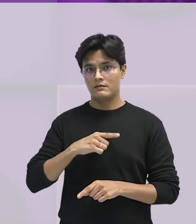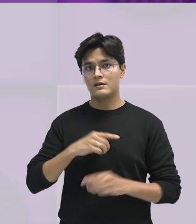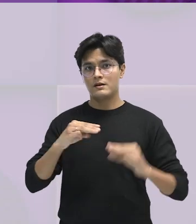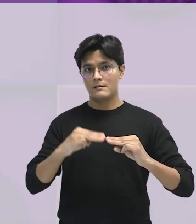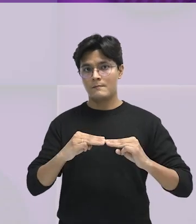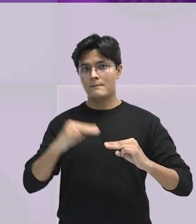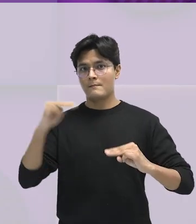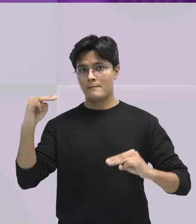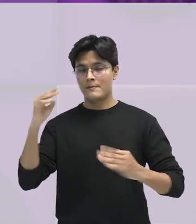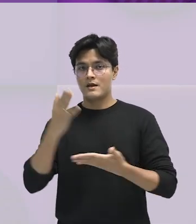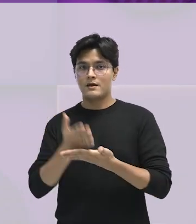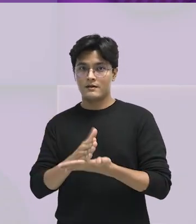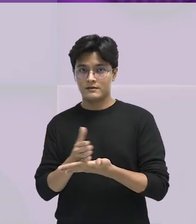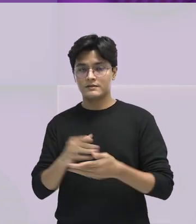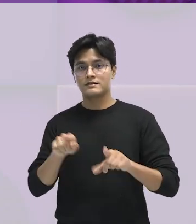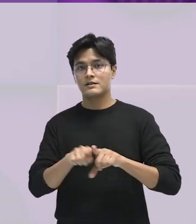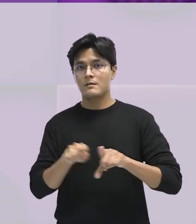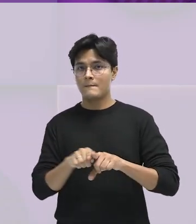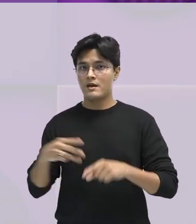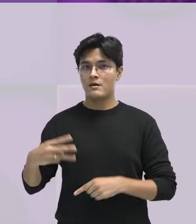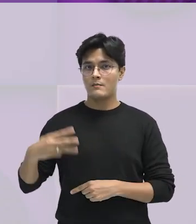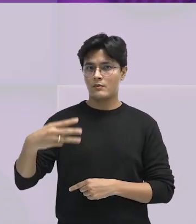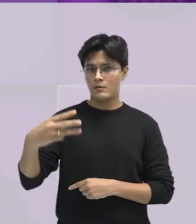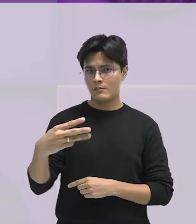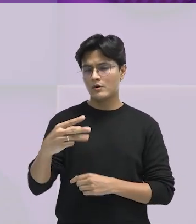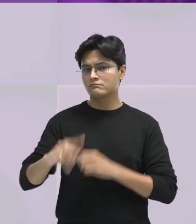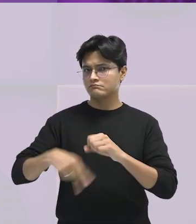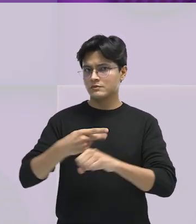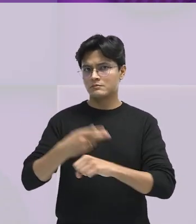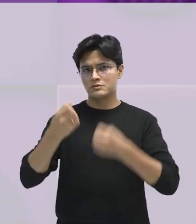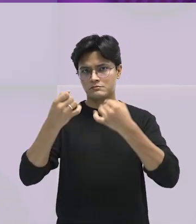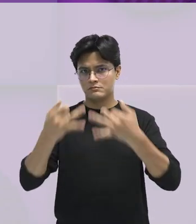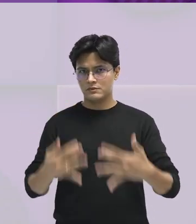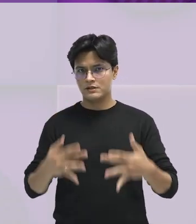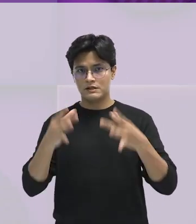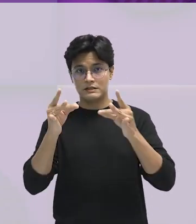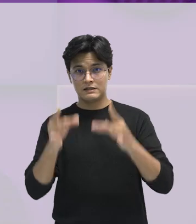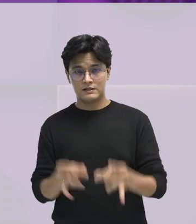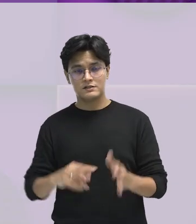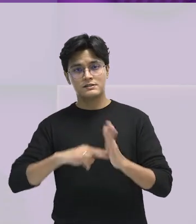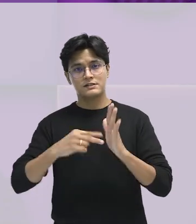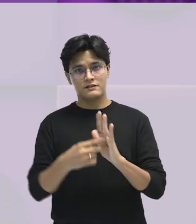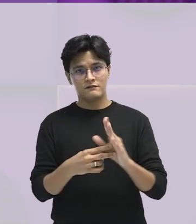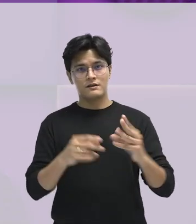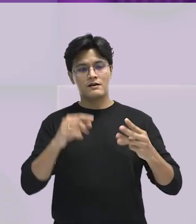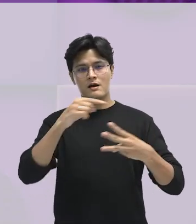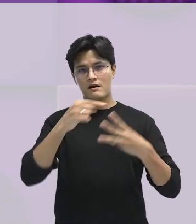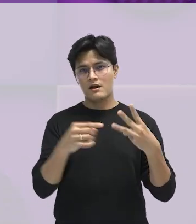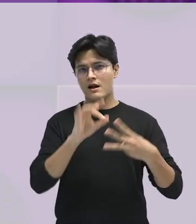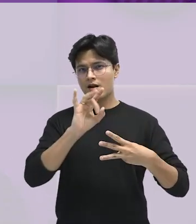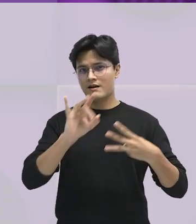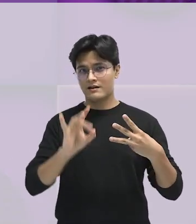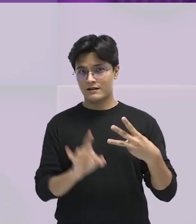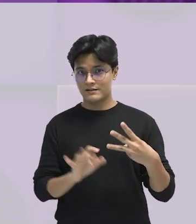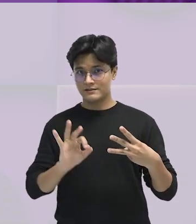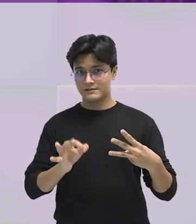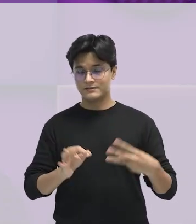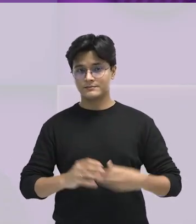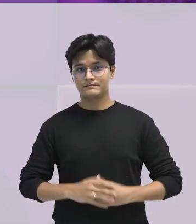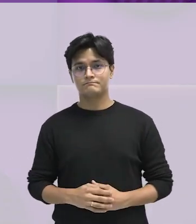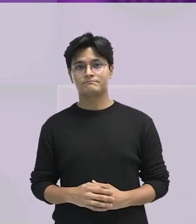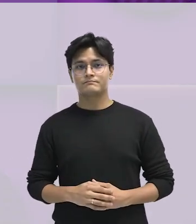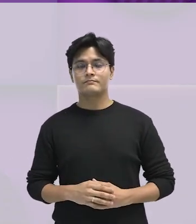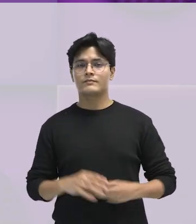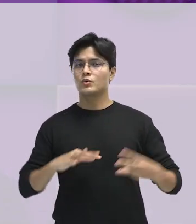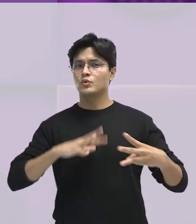e temos a moda também. Vou explicar em detalhes para vocês o que significa cada um desses termos, tá certo?